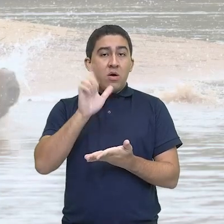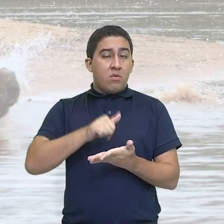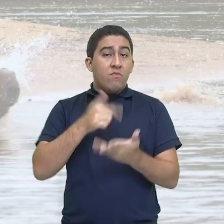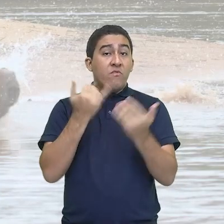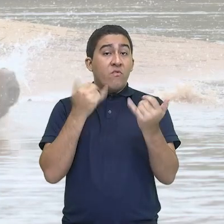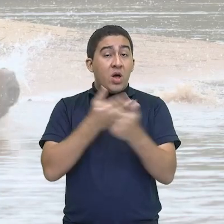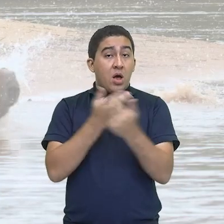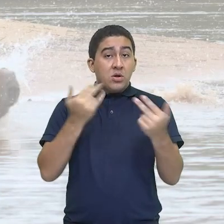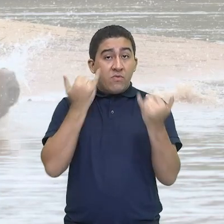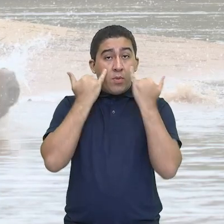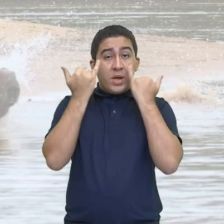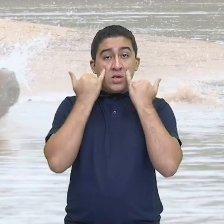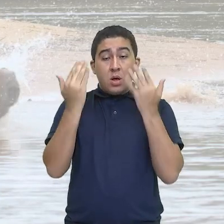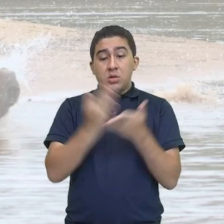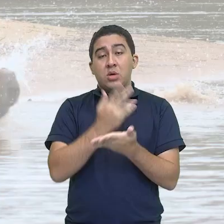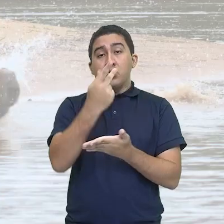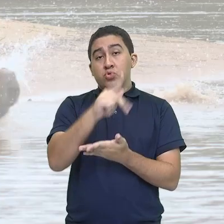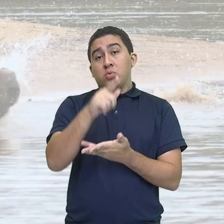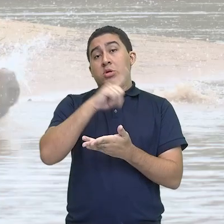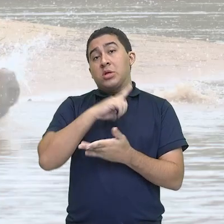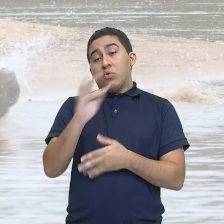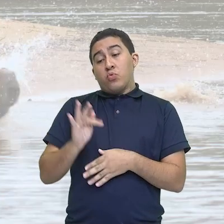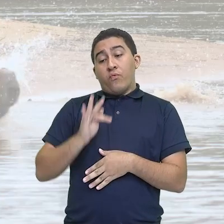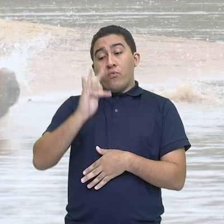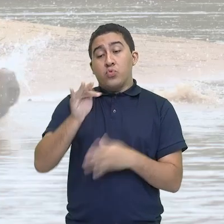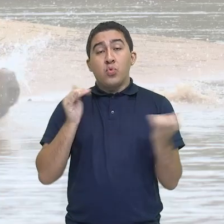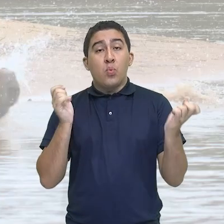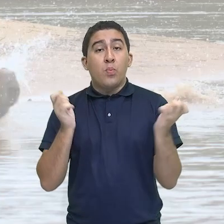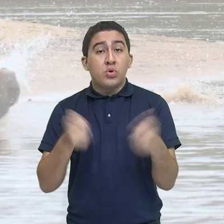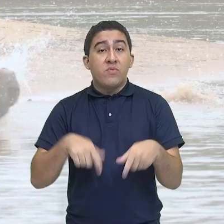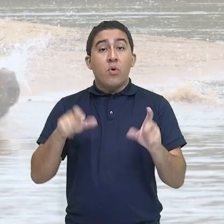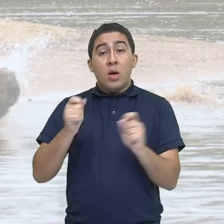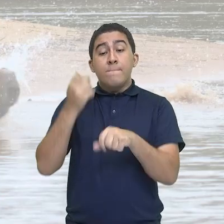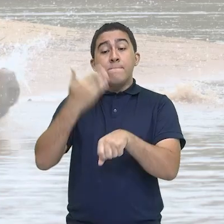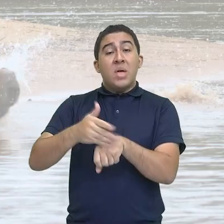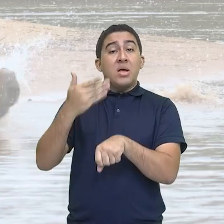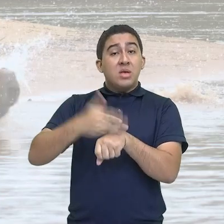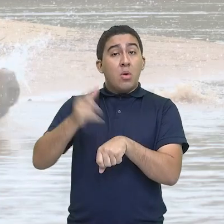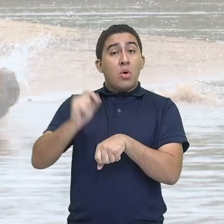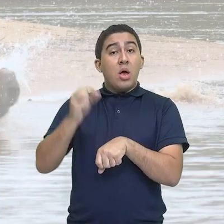no seu caderno, você vai ali exercitar a